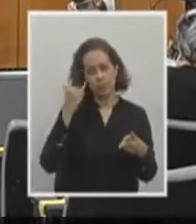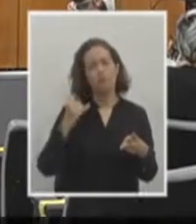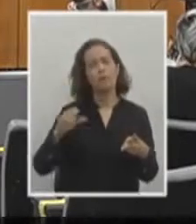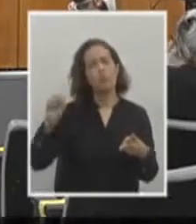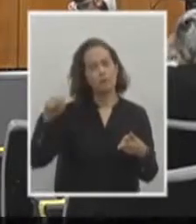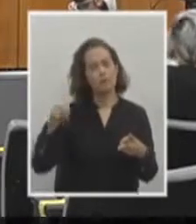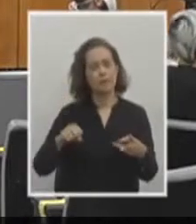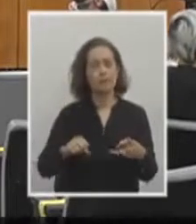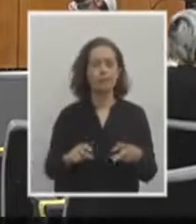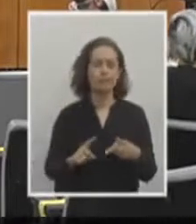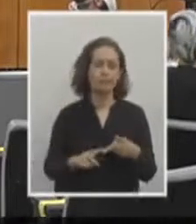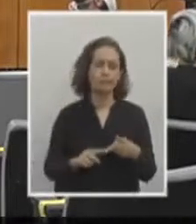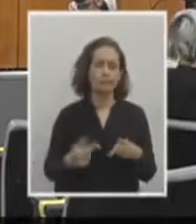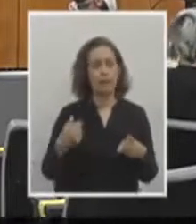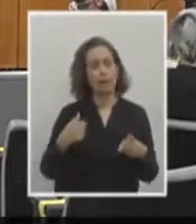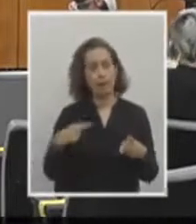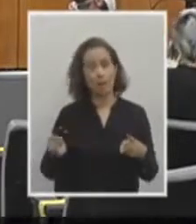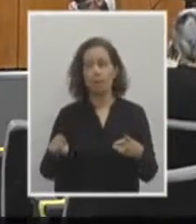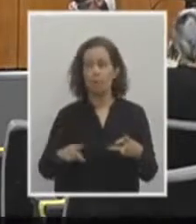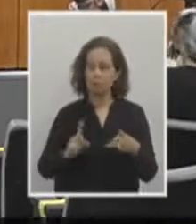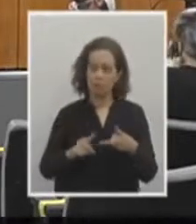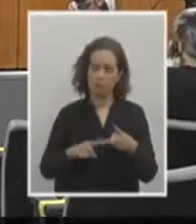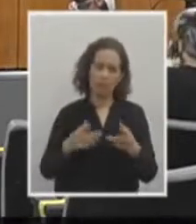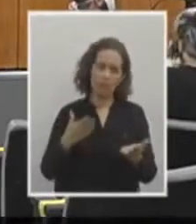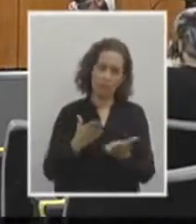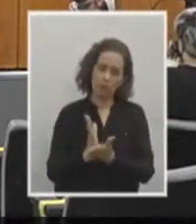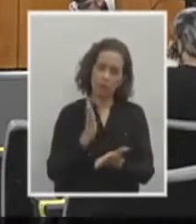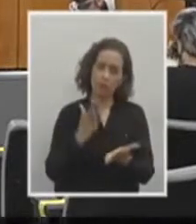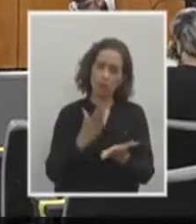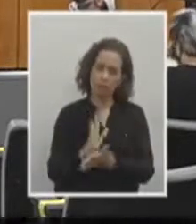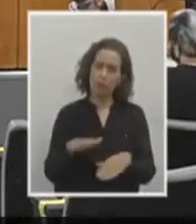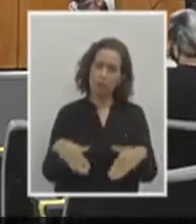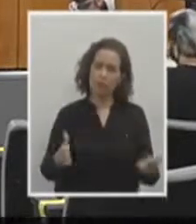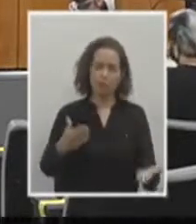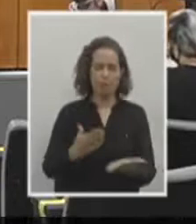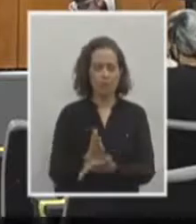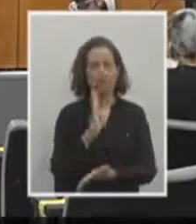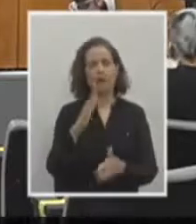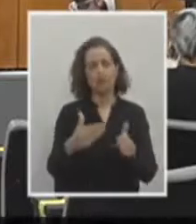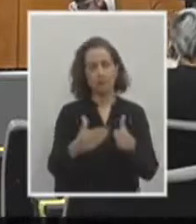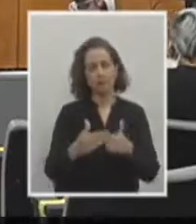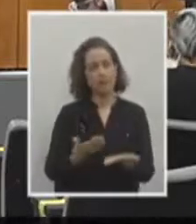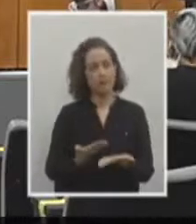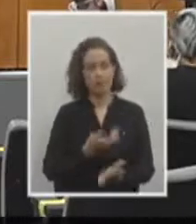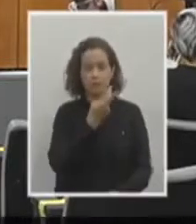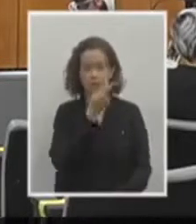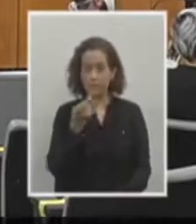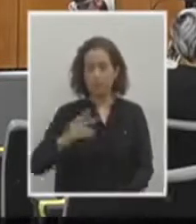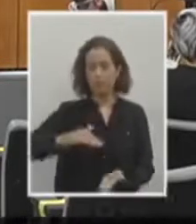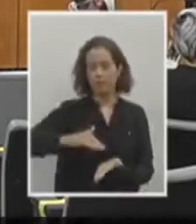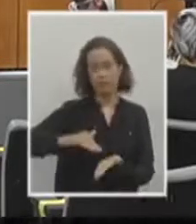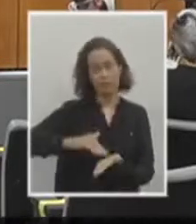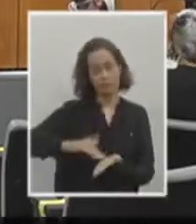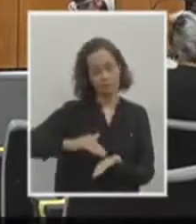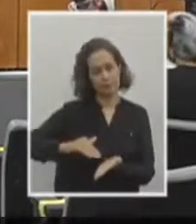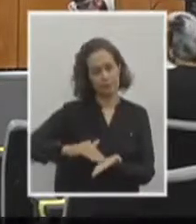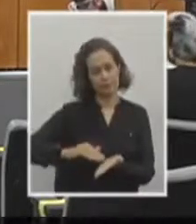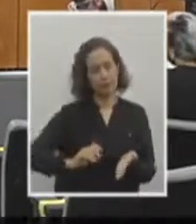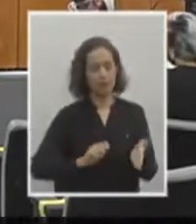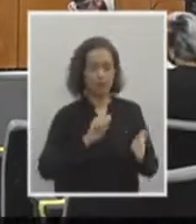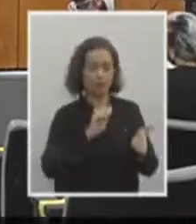sim. Então, também voto sim no requerimento de nossa autoria. Então, aprovado o requerimento de visita à secretaria. E assim que for agendado,